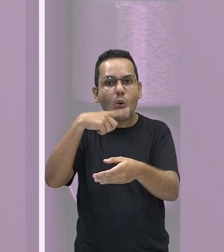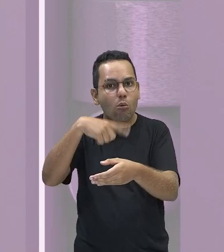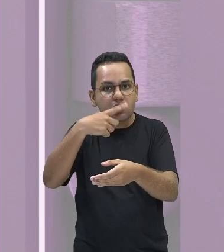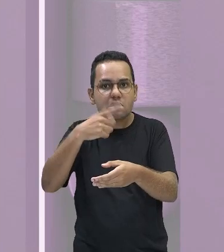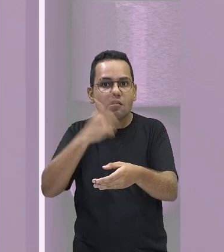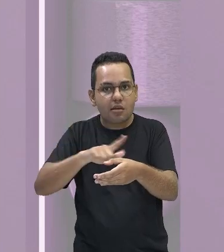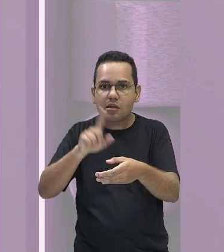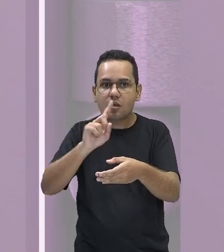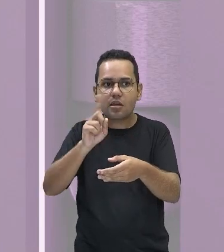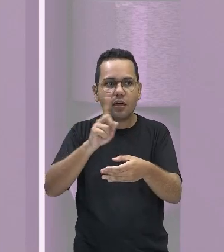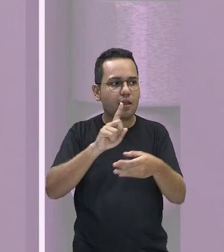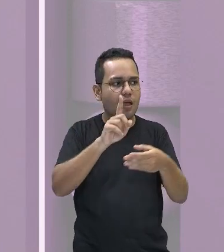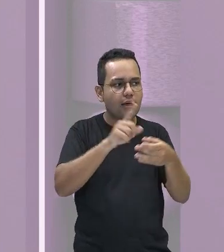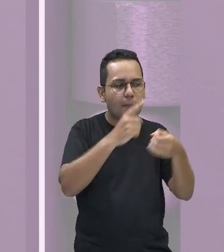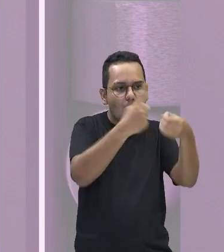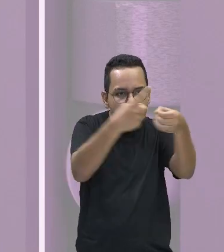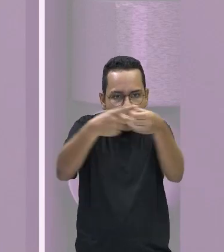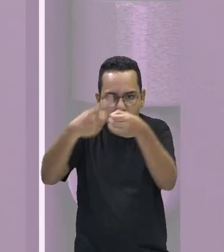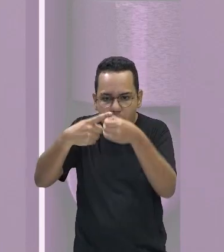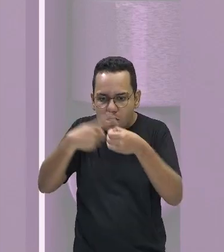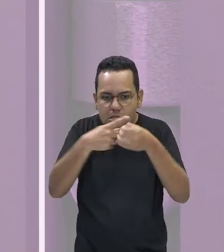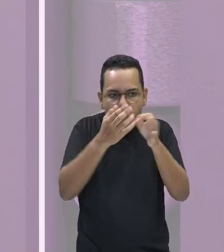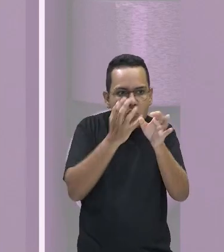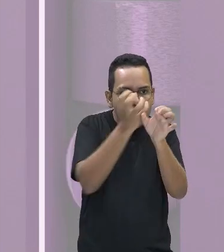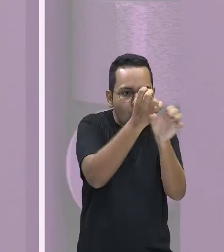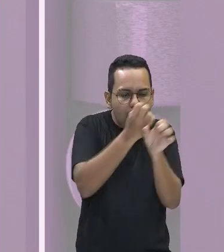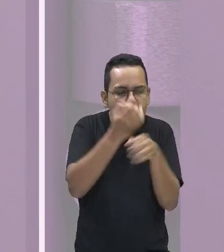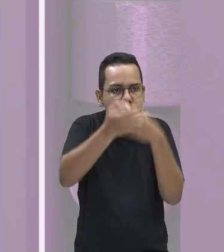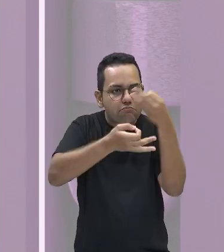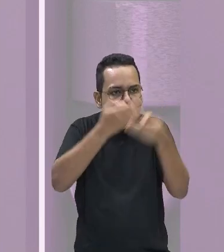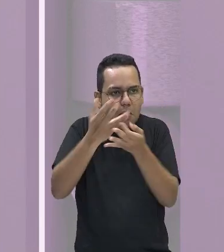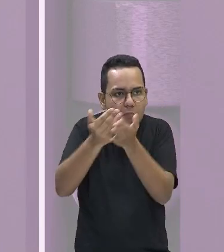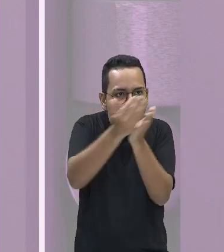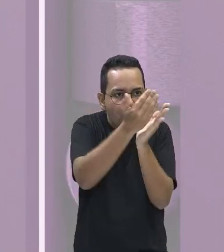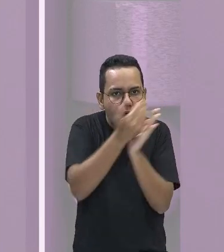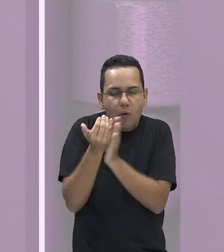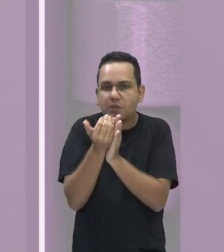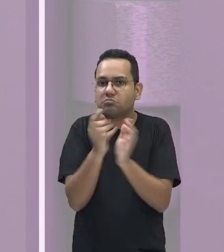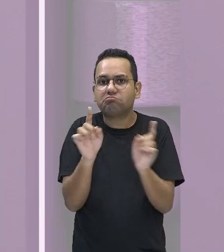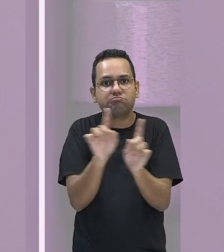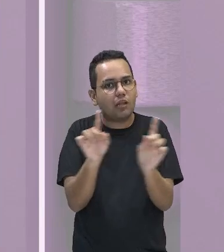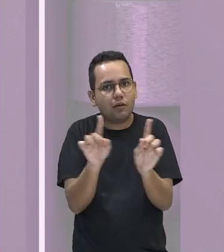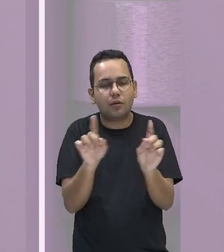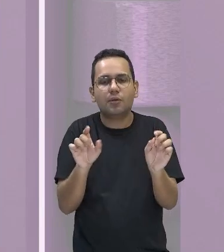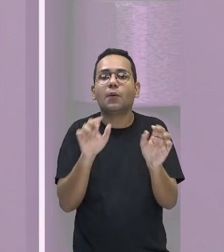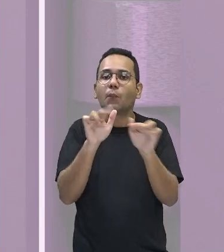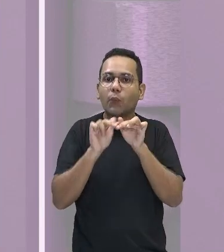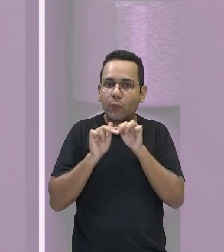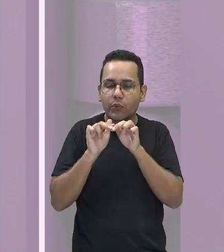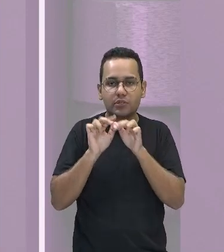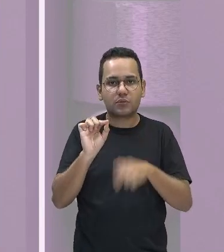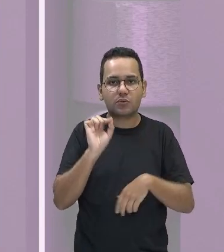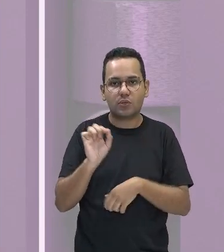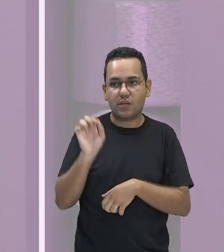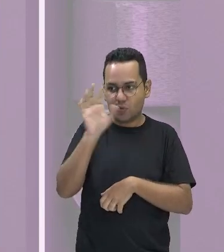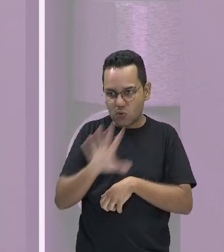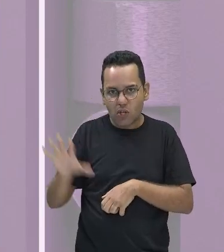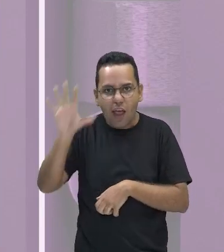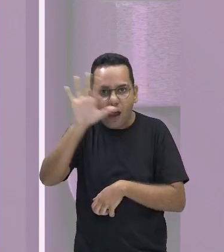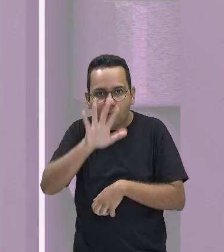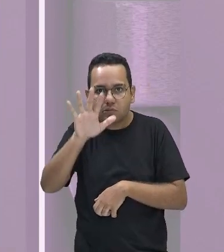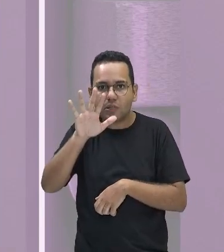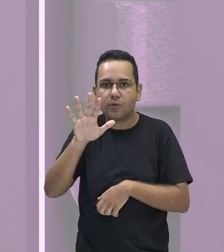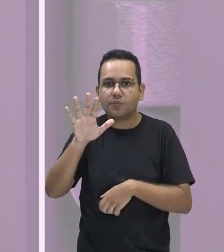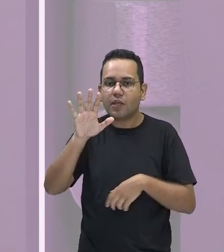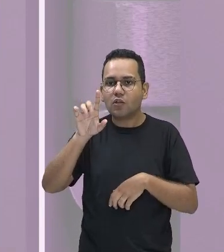municípios para verificar. Então, essa é a importância da gente retirar uma amostra da população e aí a gente cria uma